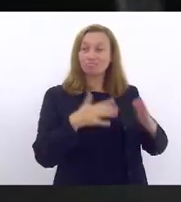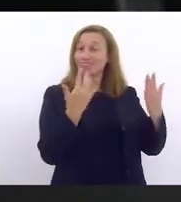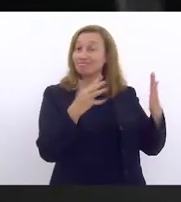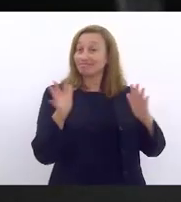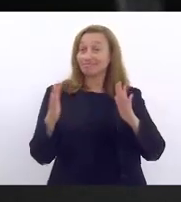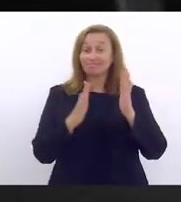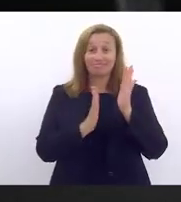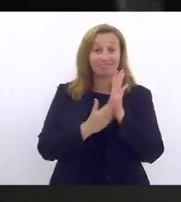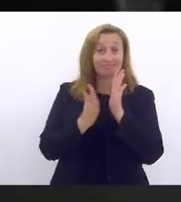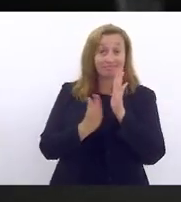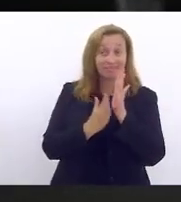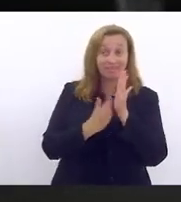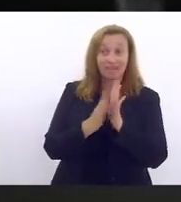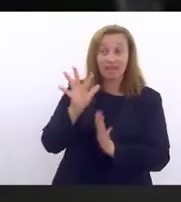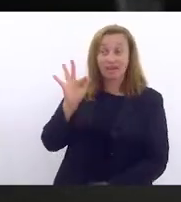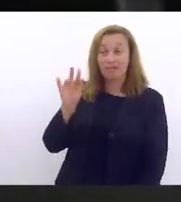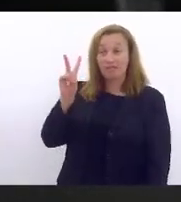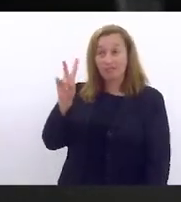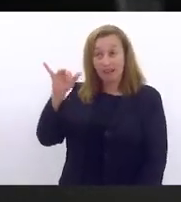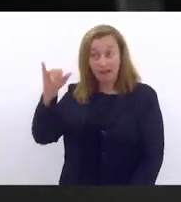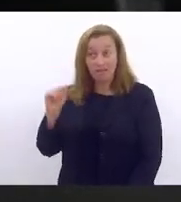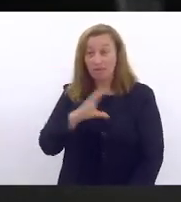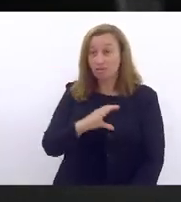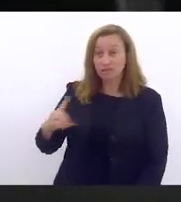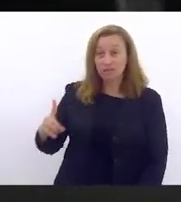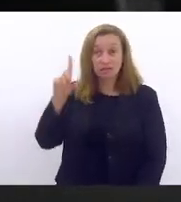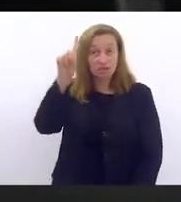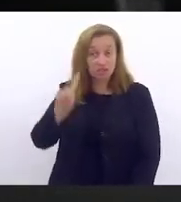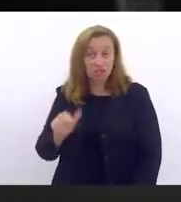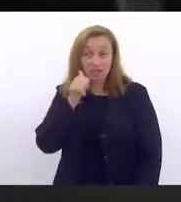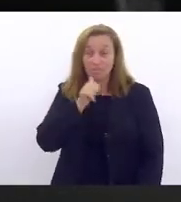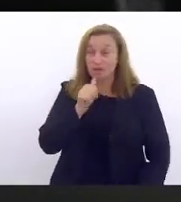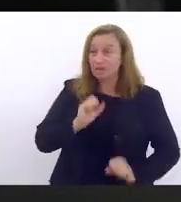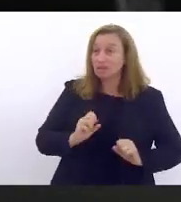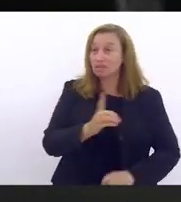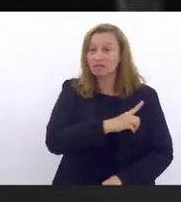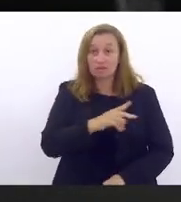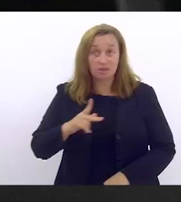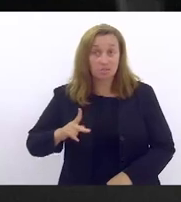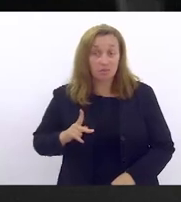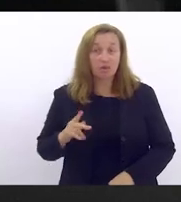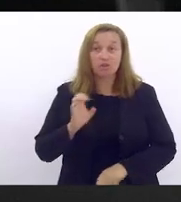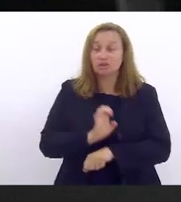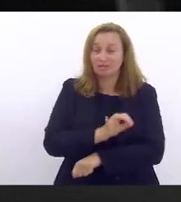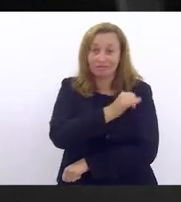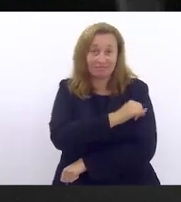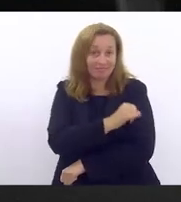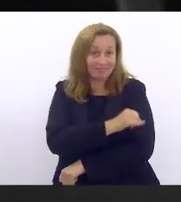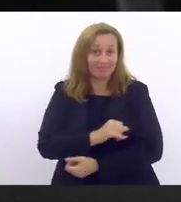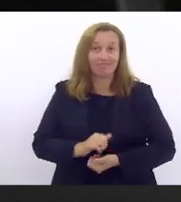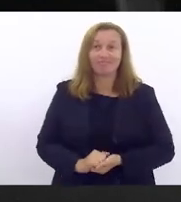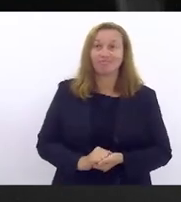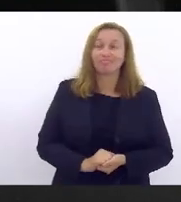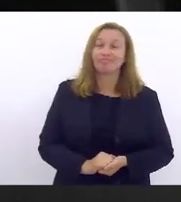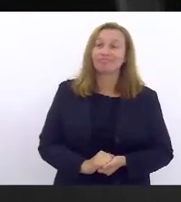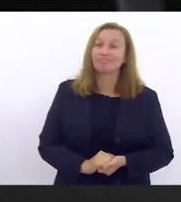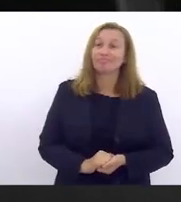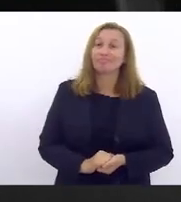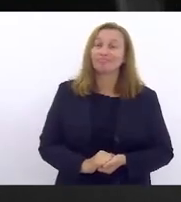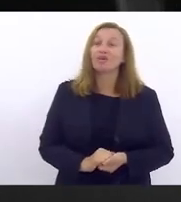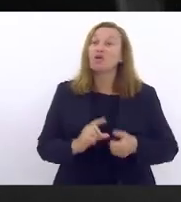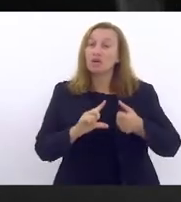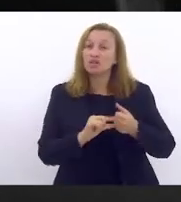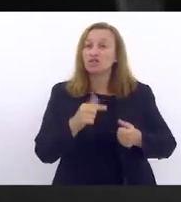louvor à senhora Flávia Nascimento, coordenadora de Direitos da Mulher da Defensoria Pública do Estado do Rio de Janeiro. Conformidade com o